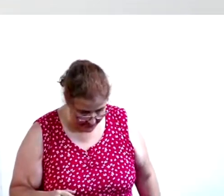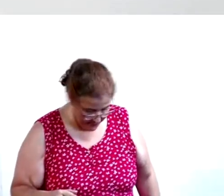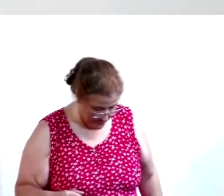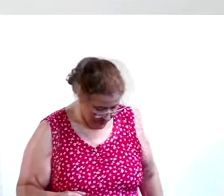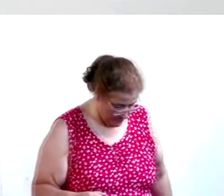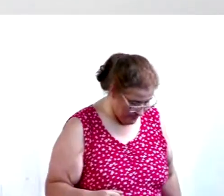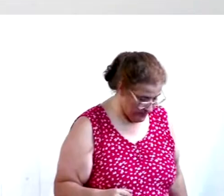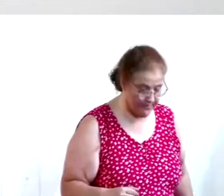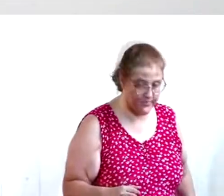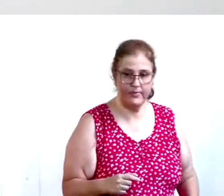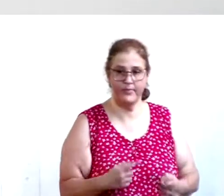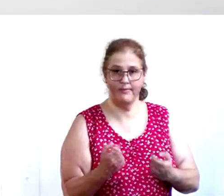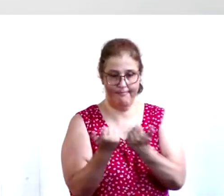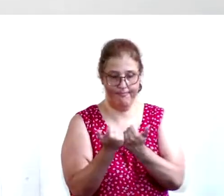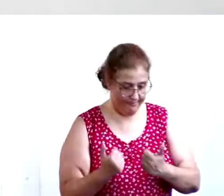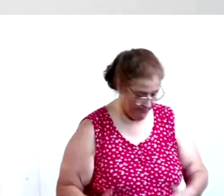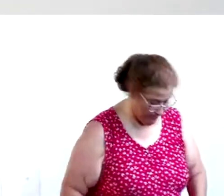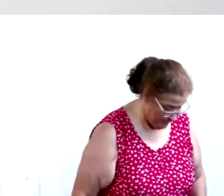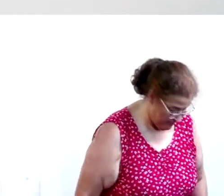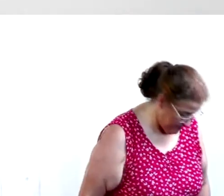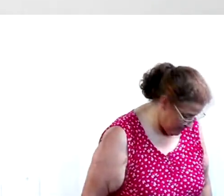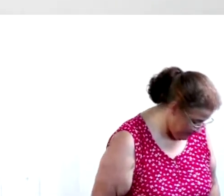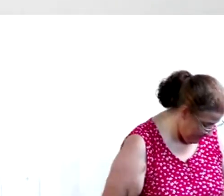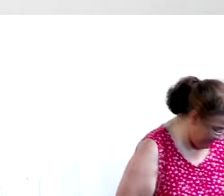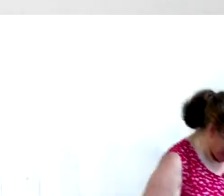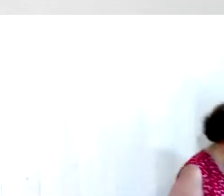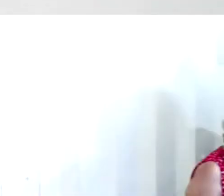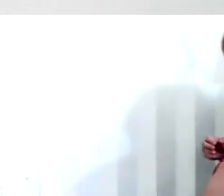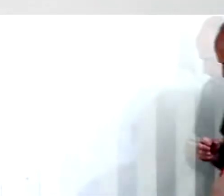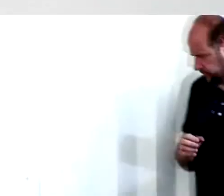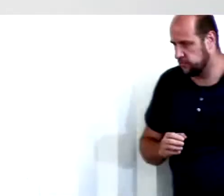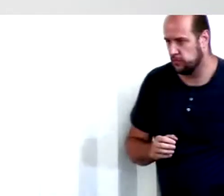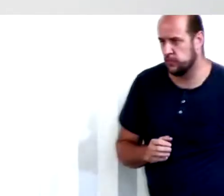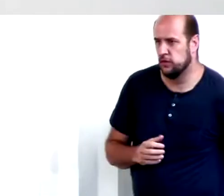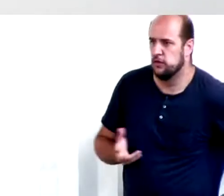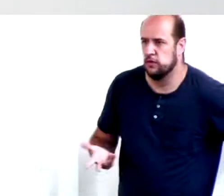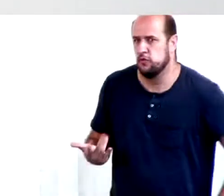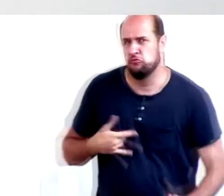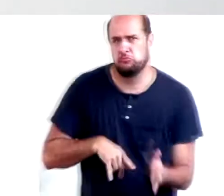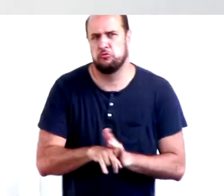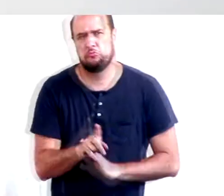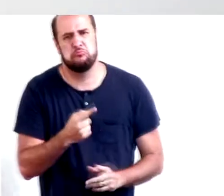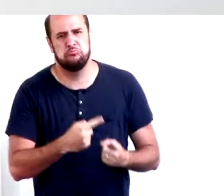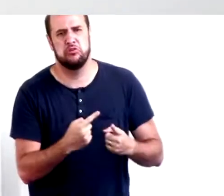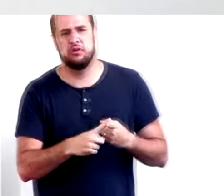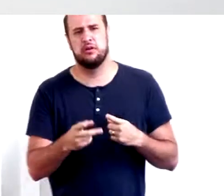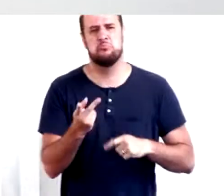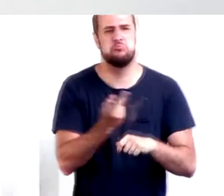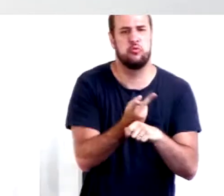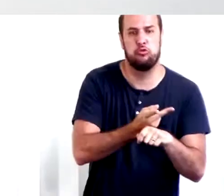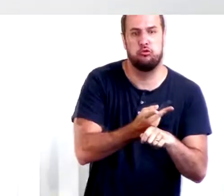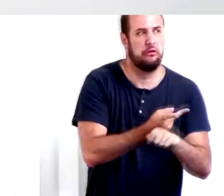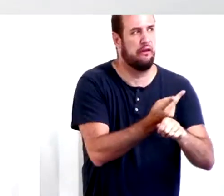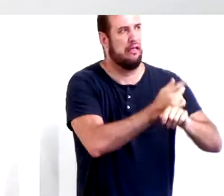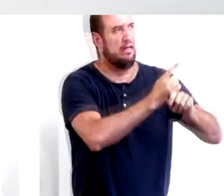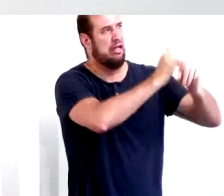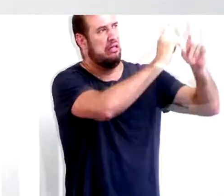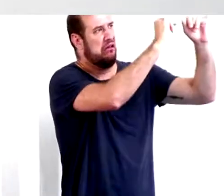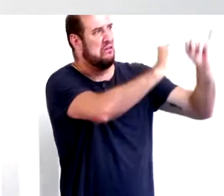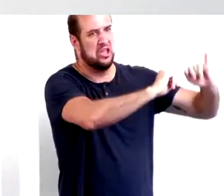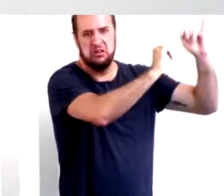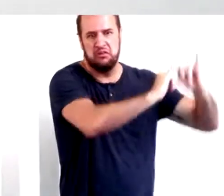outros deuses? Por que eles teriam de querer encontrar algum tipo de paz em outros deuses?